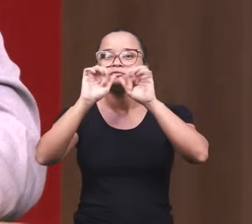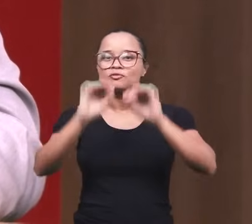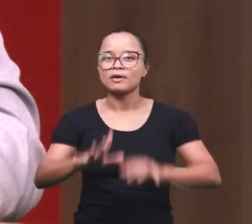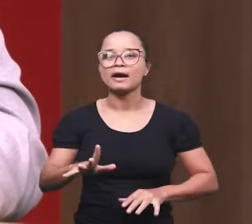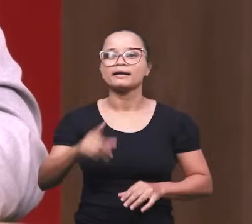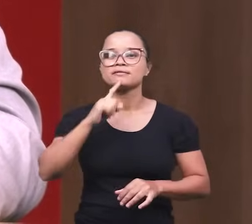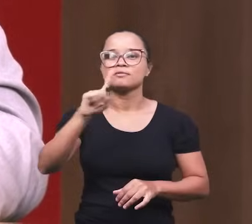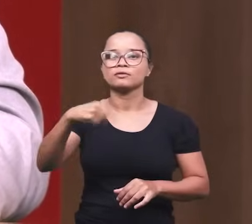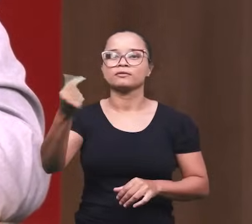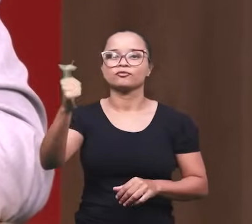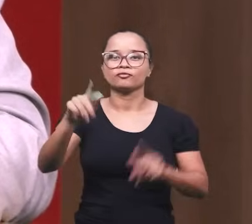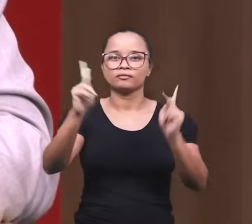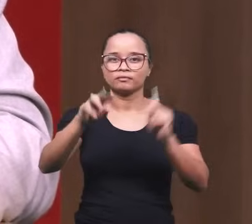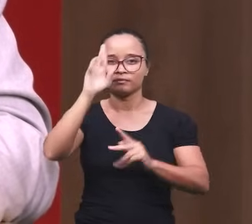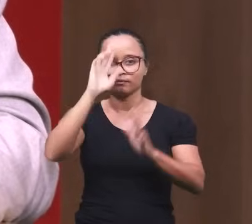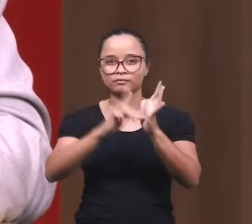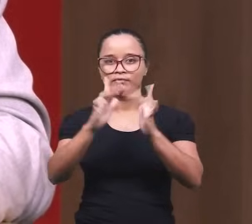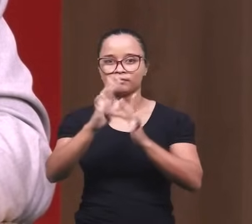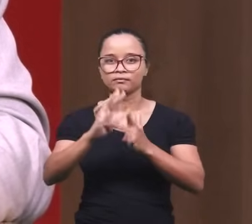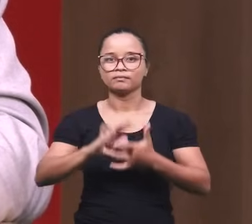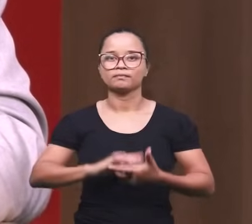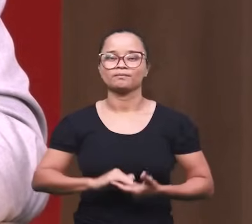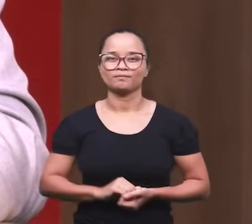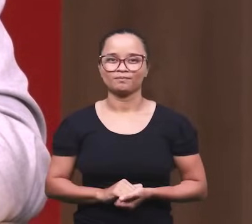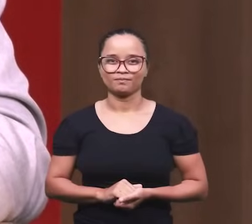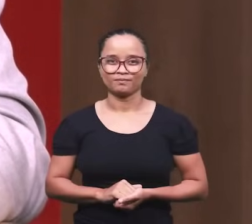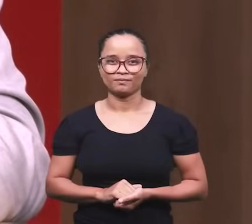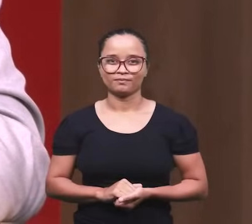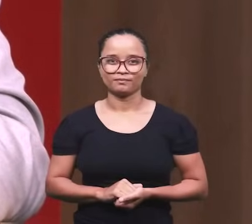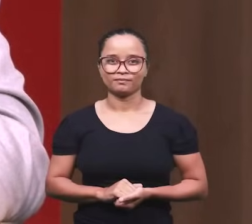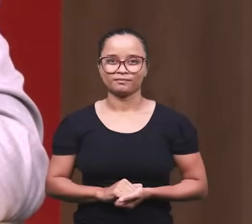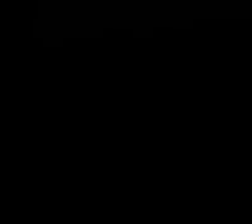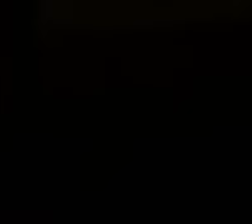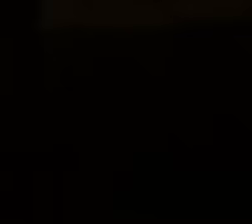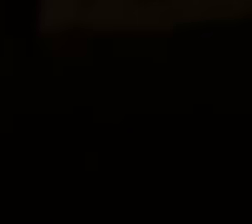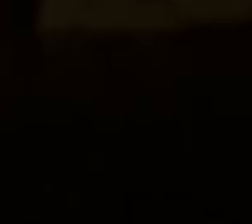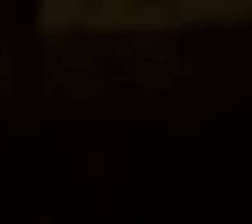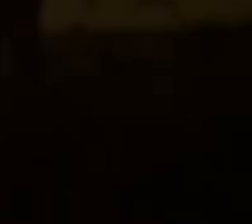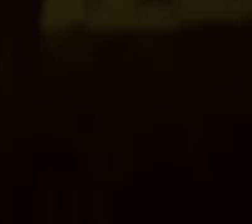então de todos se Deus quiser semana que vem estaremos de volta paz do Senhor